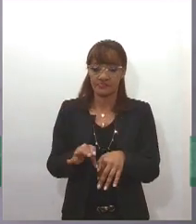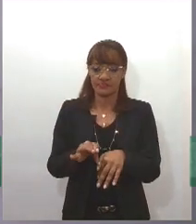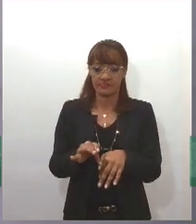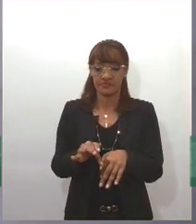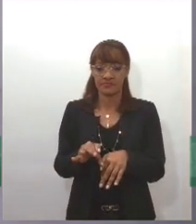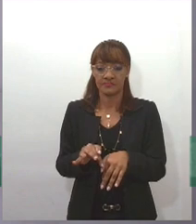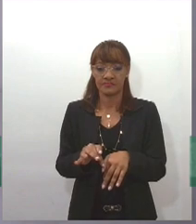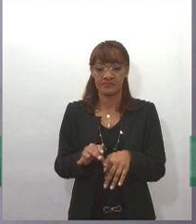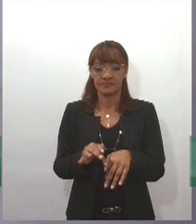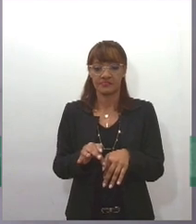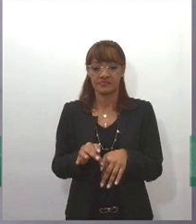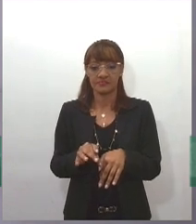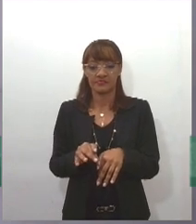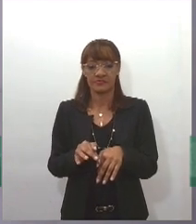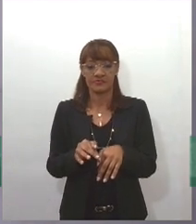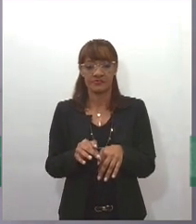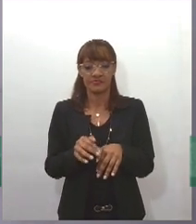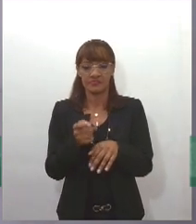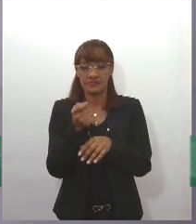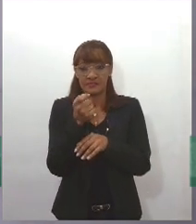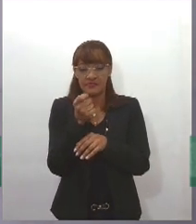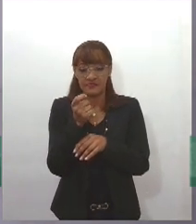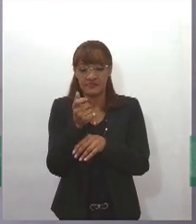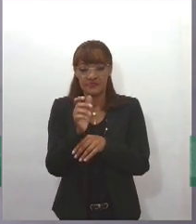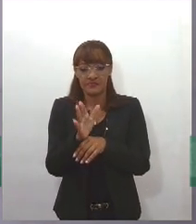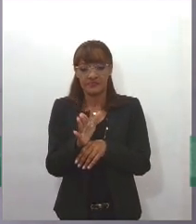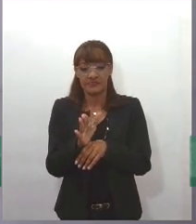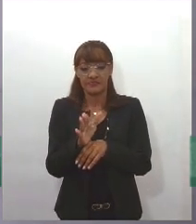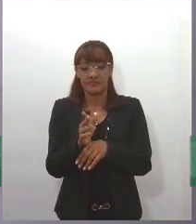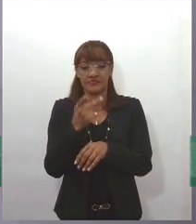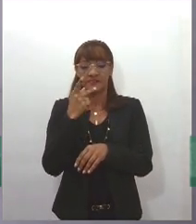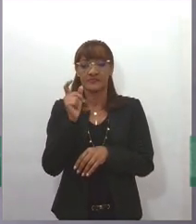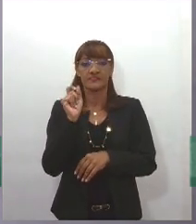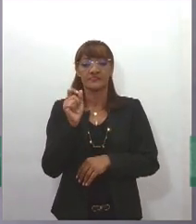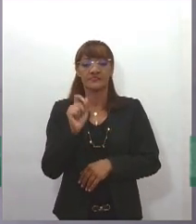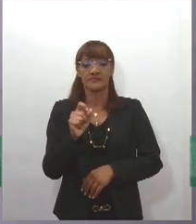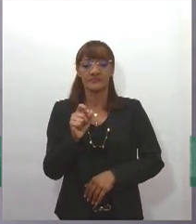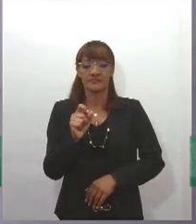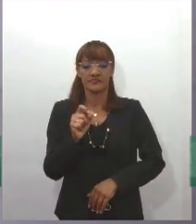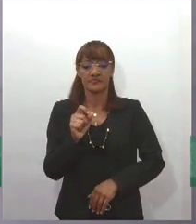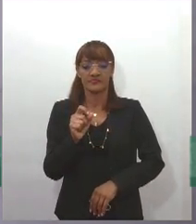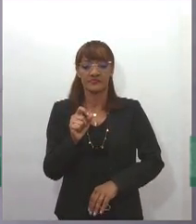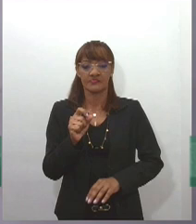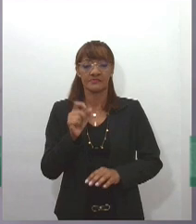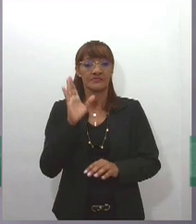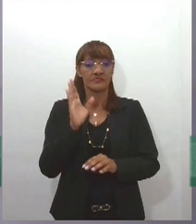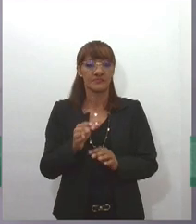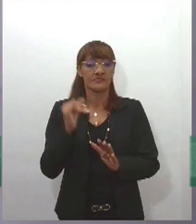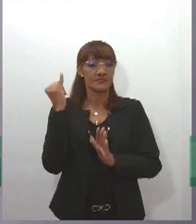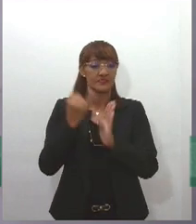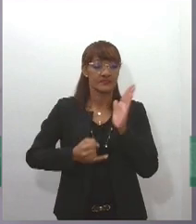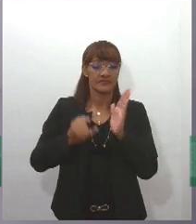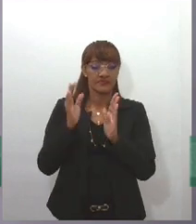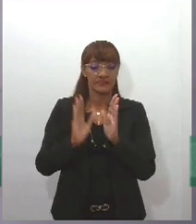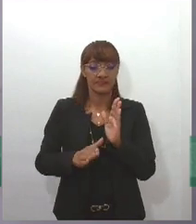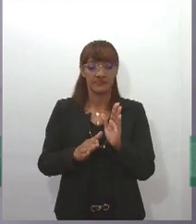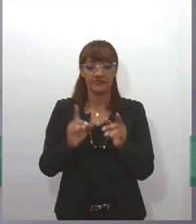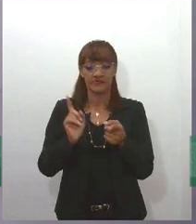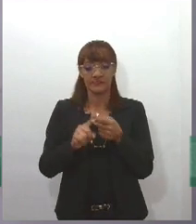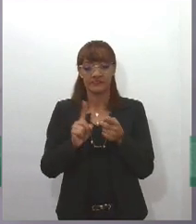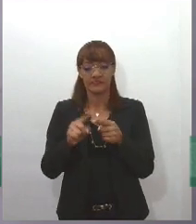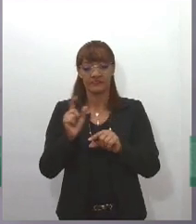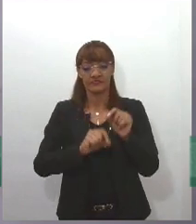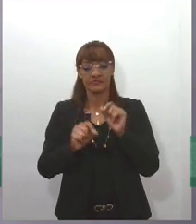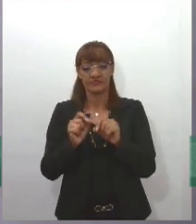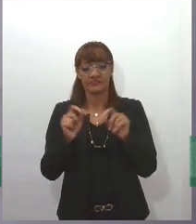tá bem bem apertado mas fala um pouquinho pra gente sobre o que que é o imposto seletivo previsto né E que ele ele prevê aí a cobrança